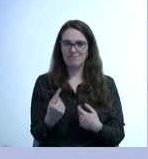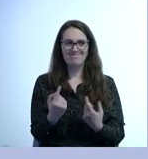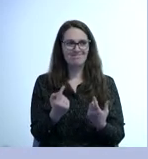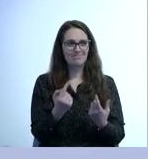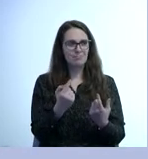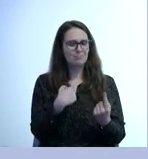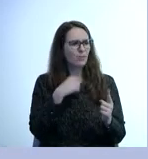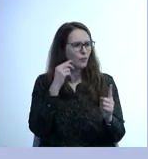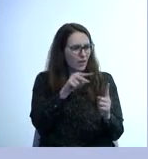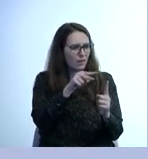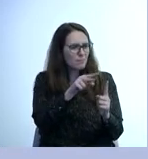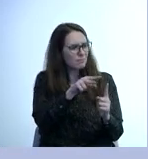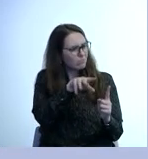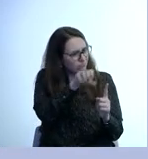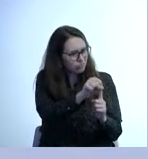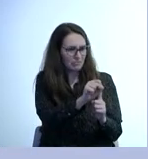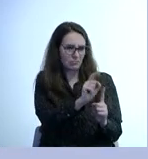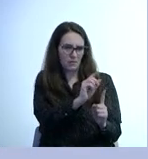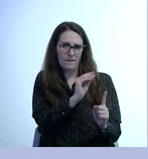Inconfundível, não é?